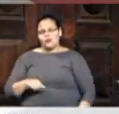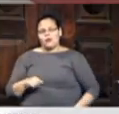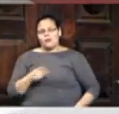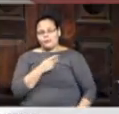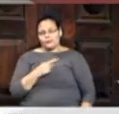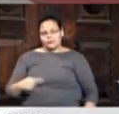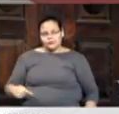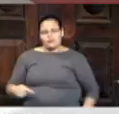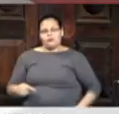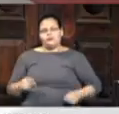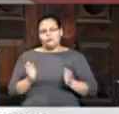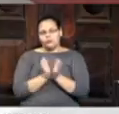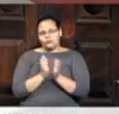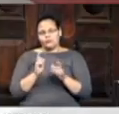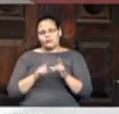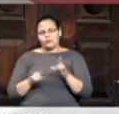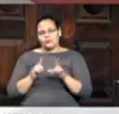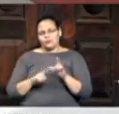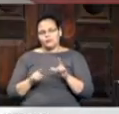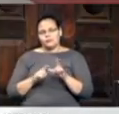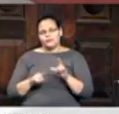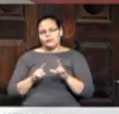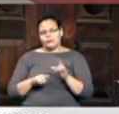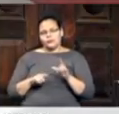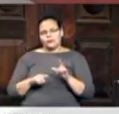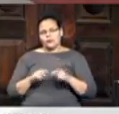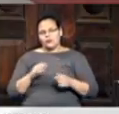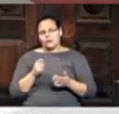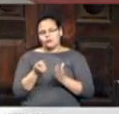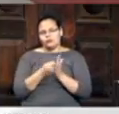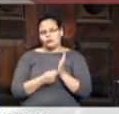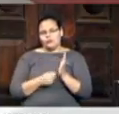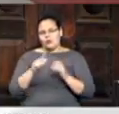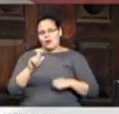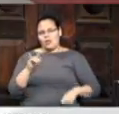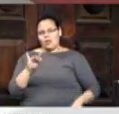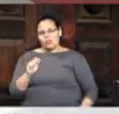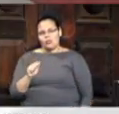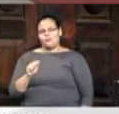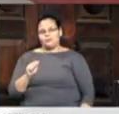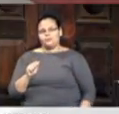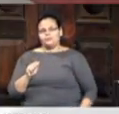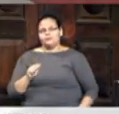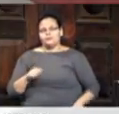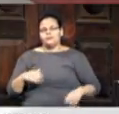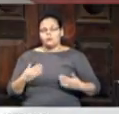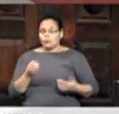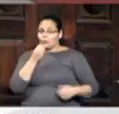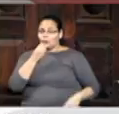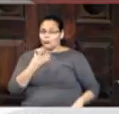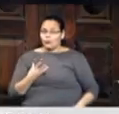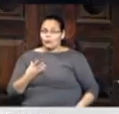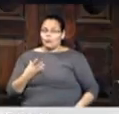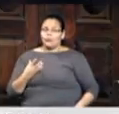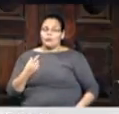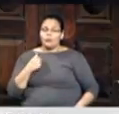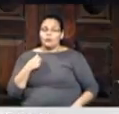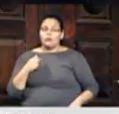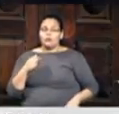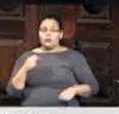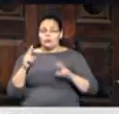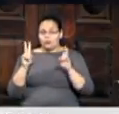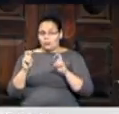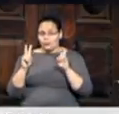Academia de Letras de Goiânia, a escritora Leda Salem. Bom, o meu poema é